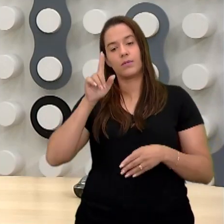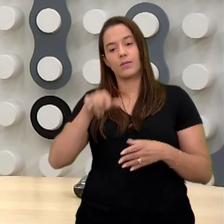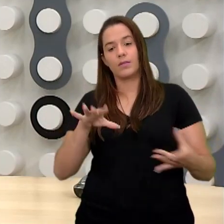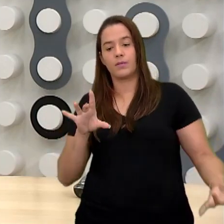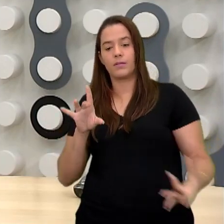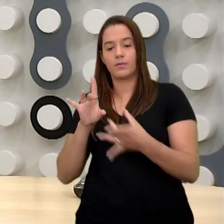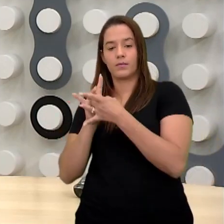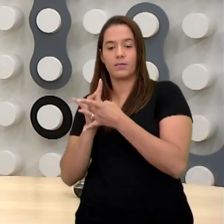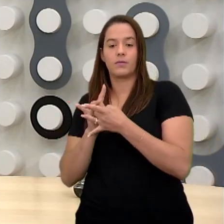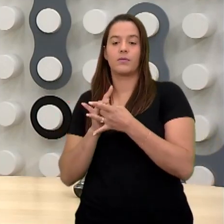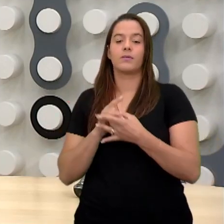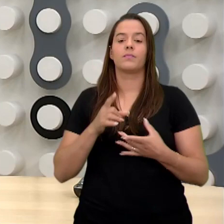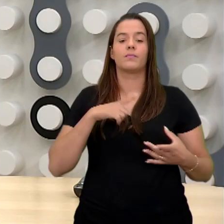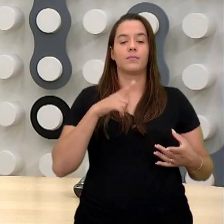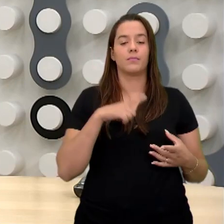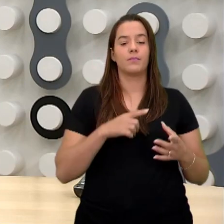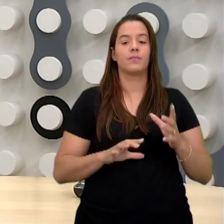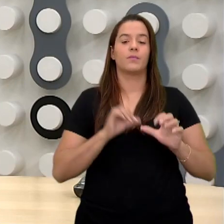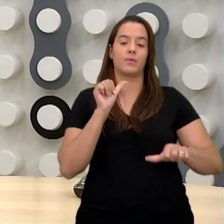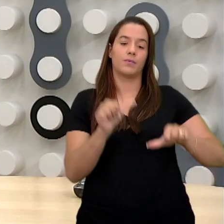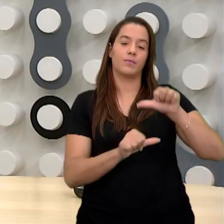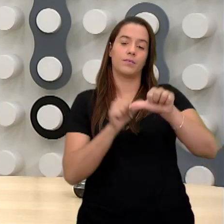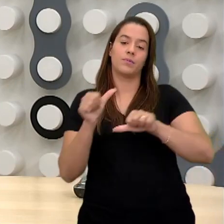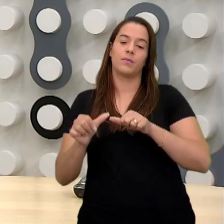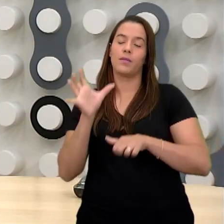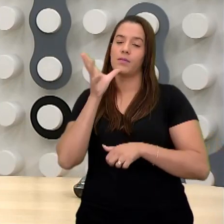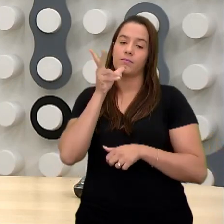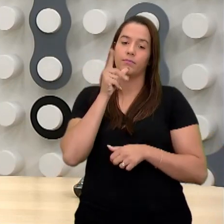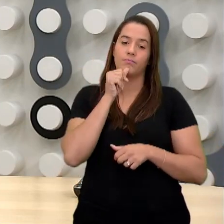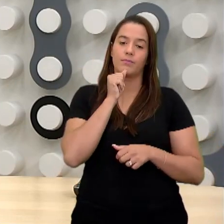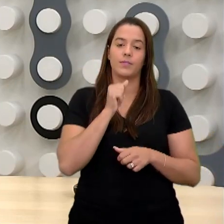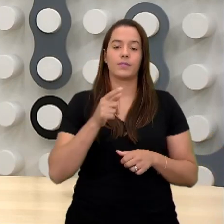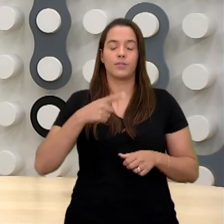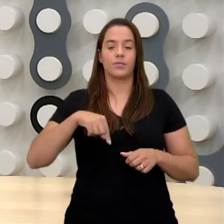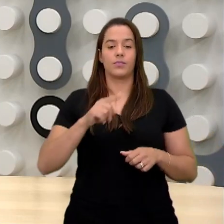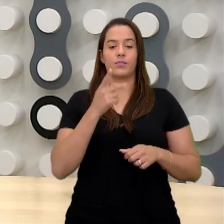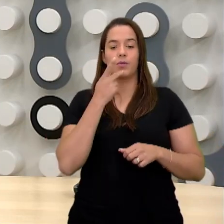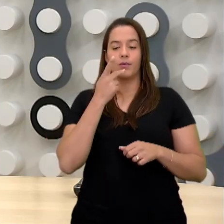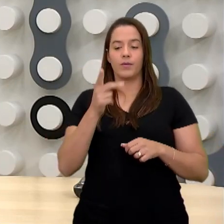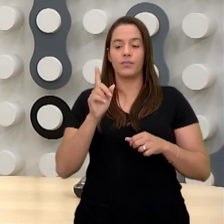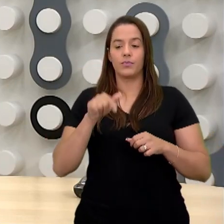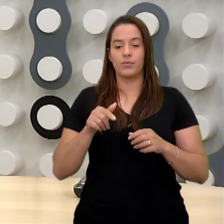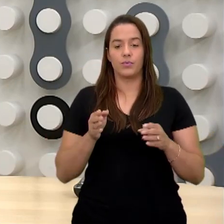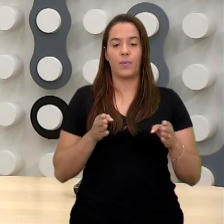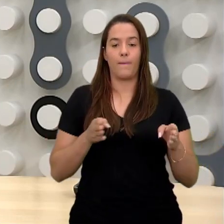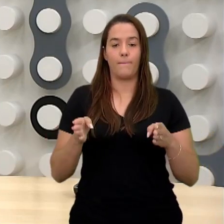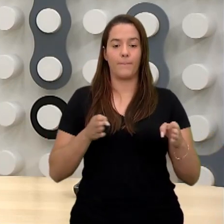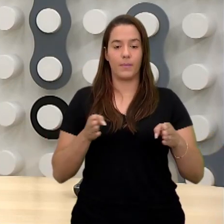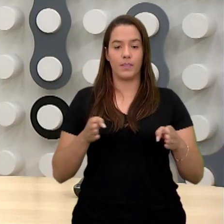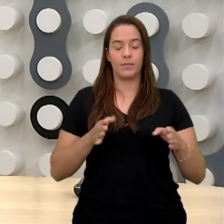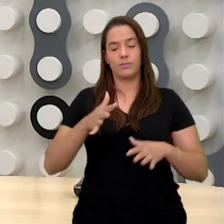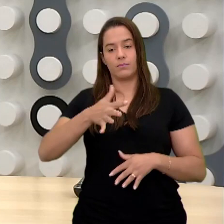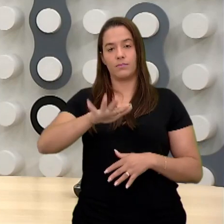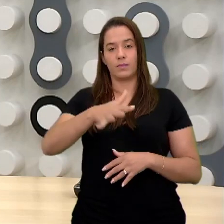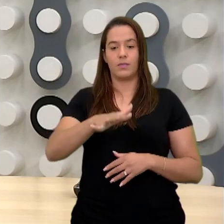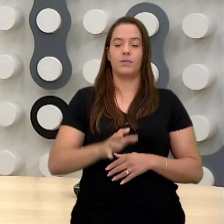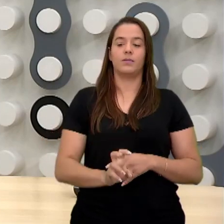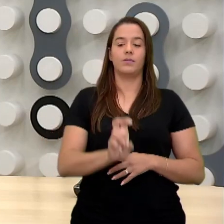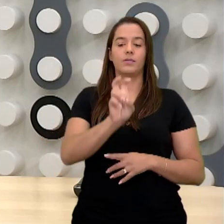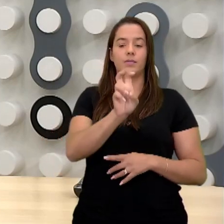uma relação aí de dinâmica do planeta que é bem lenta, né? A gente está falando aí de um período aí de mais ou menos